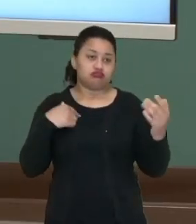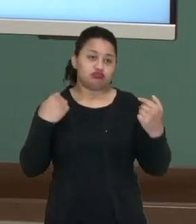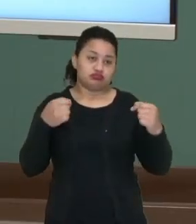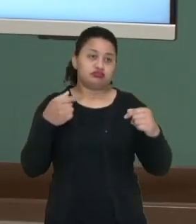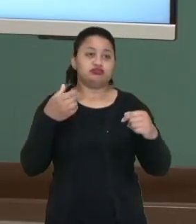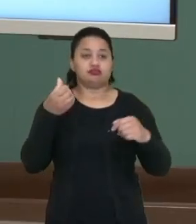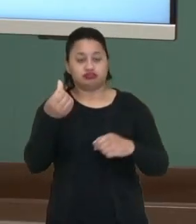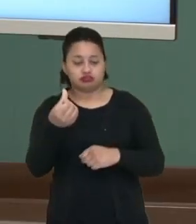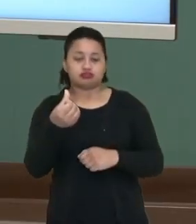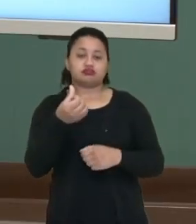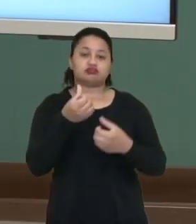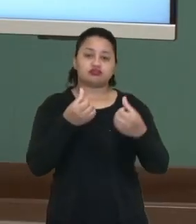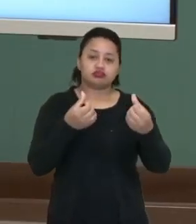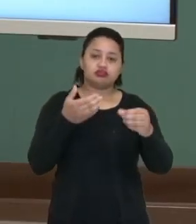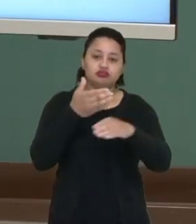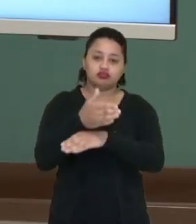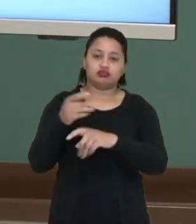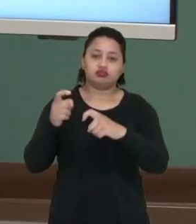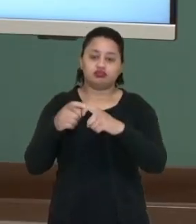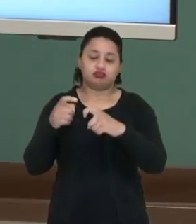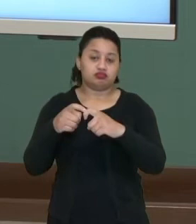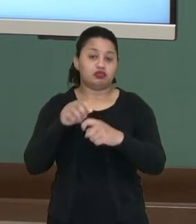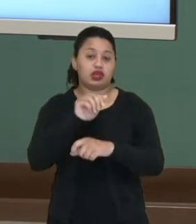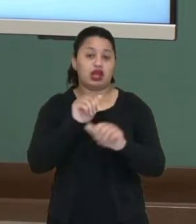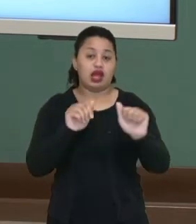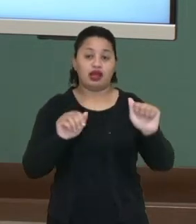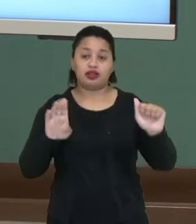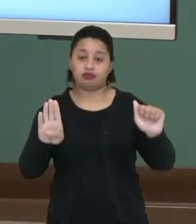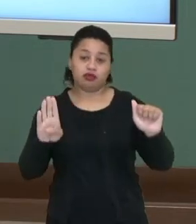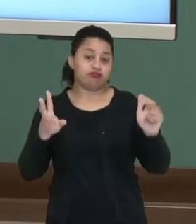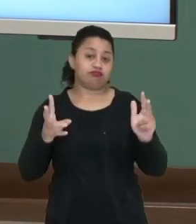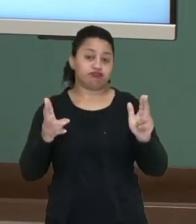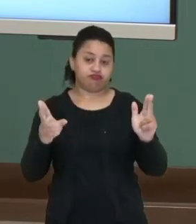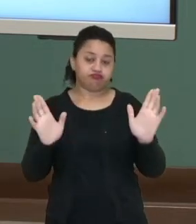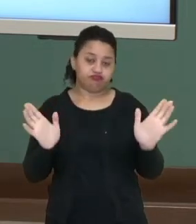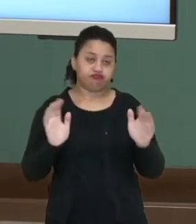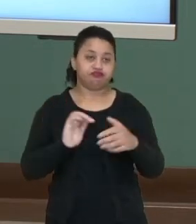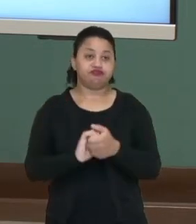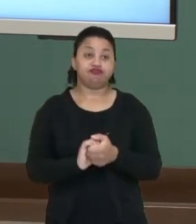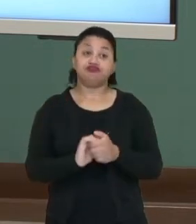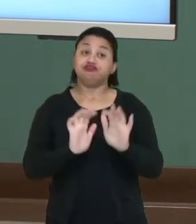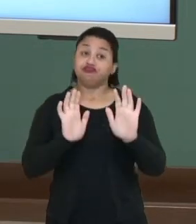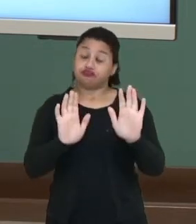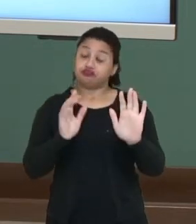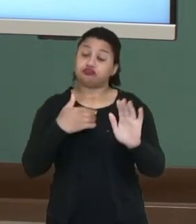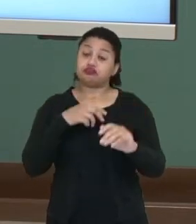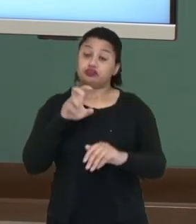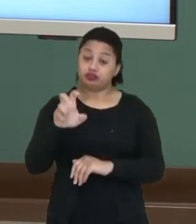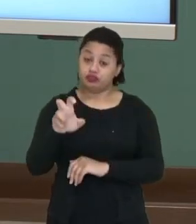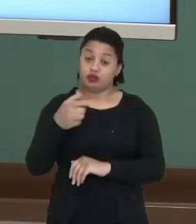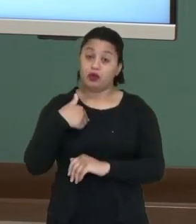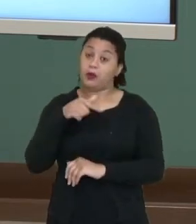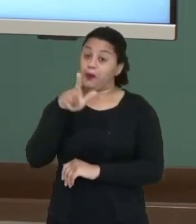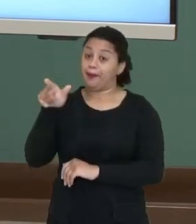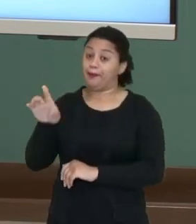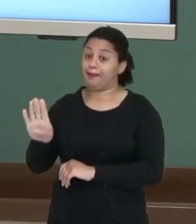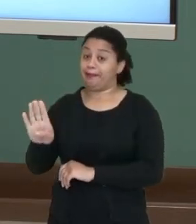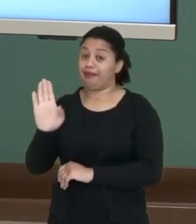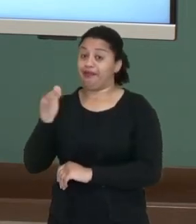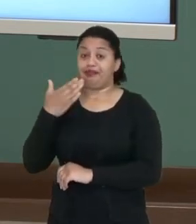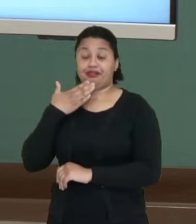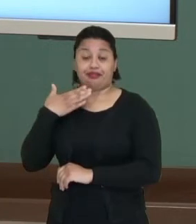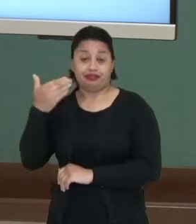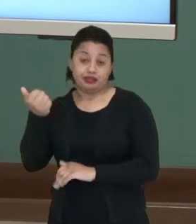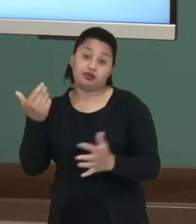consultas, o plano A e o plano B não tem diferença. Se ele precisar de 5 consultas, o plano B já é melhor, né? Já vai pagar um